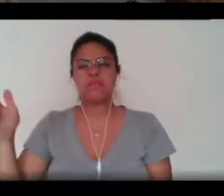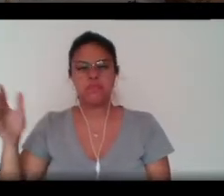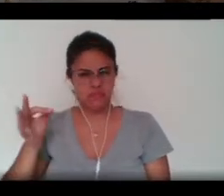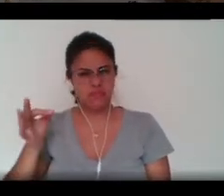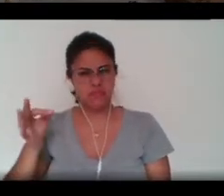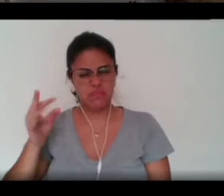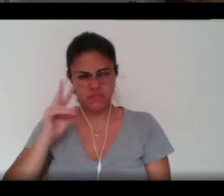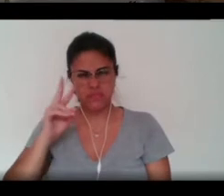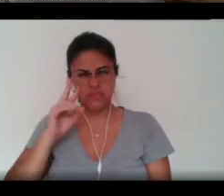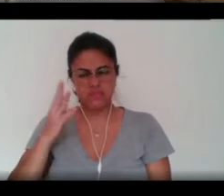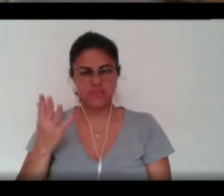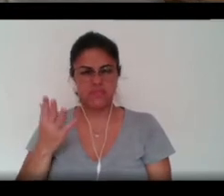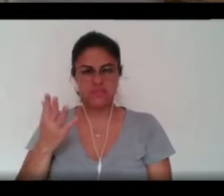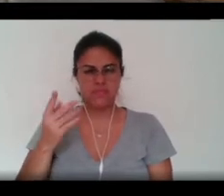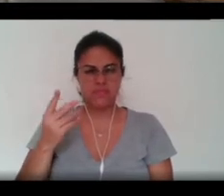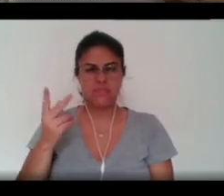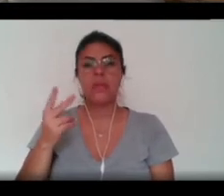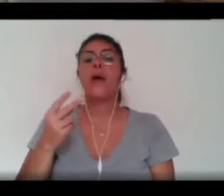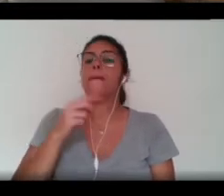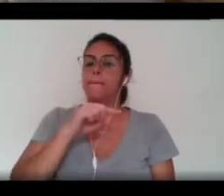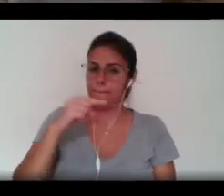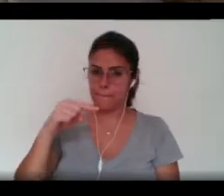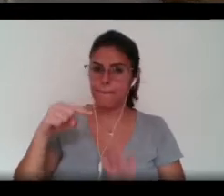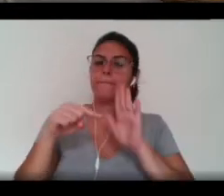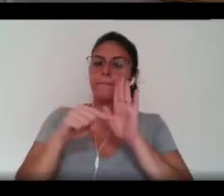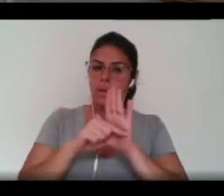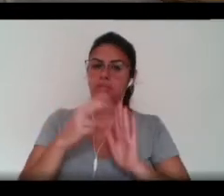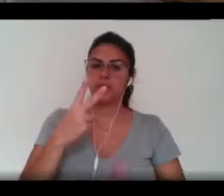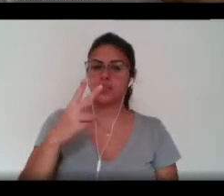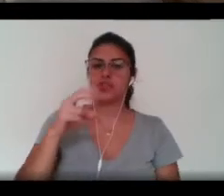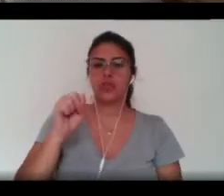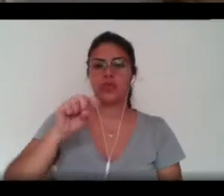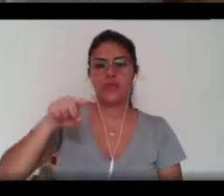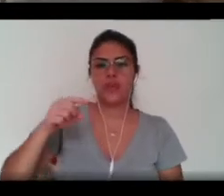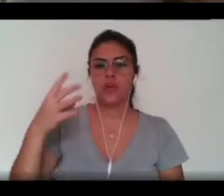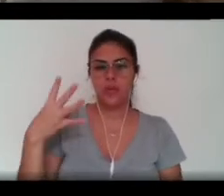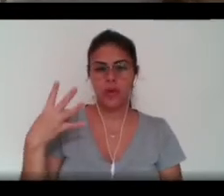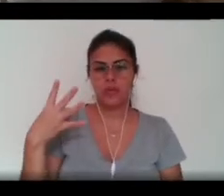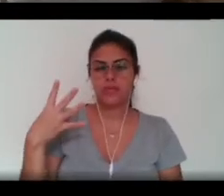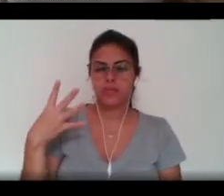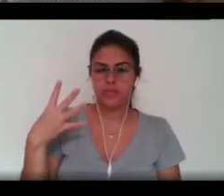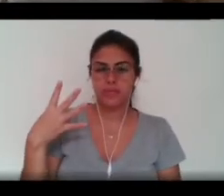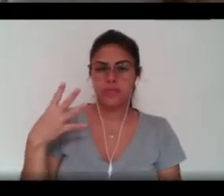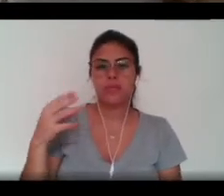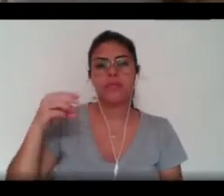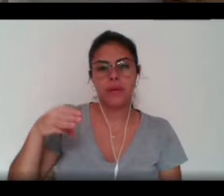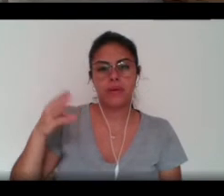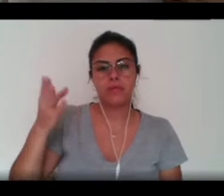28 ponto qualquer coisa, né? Cadê? Menos 28,4